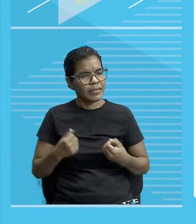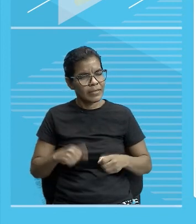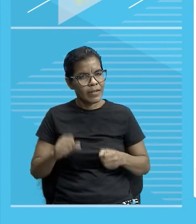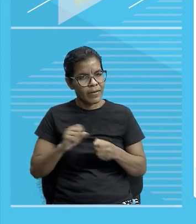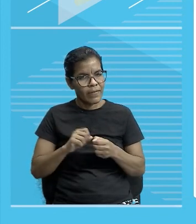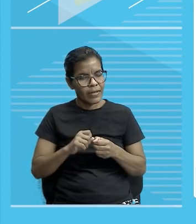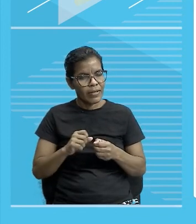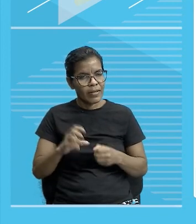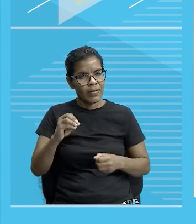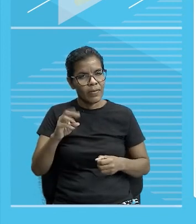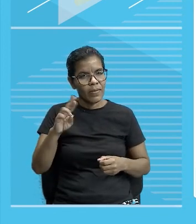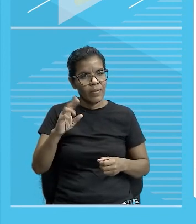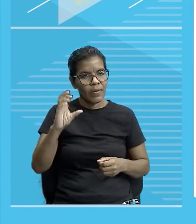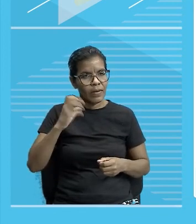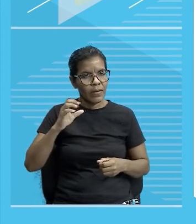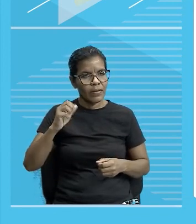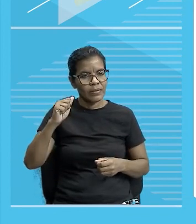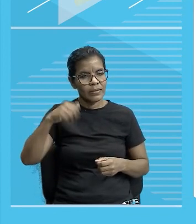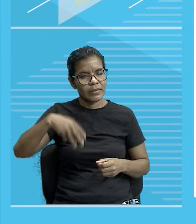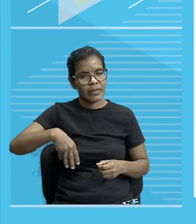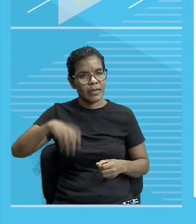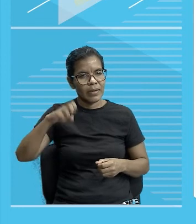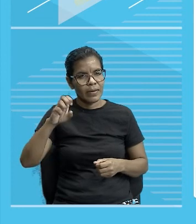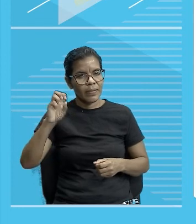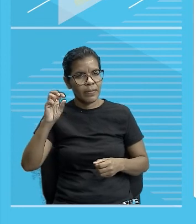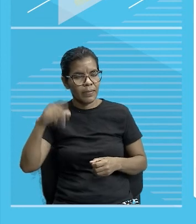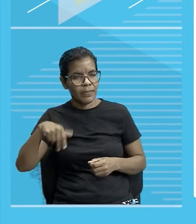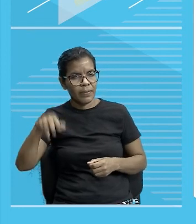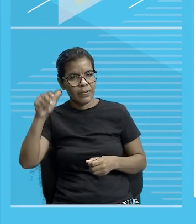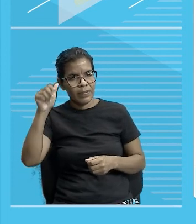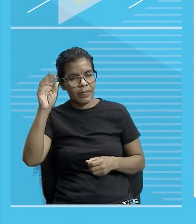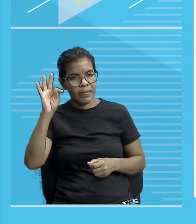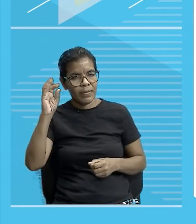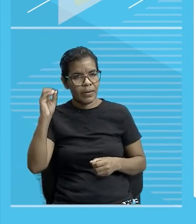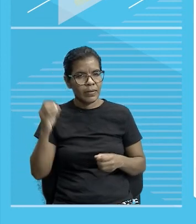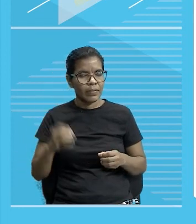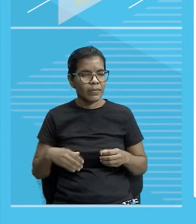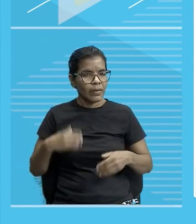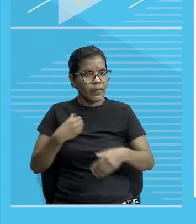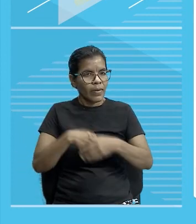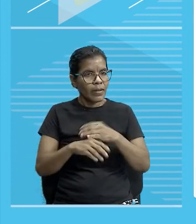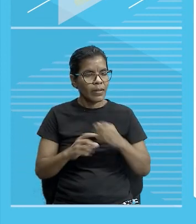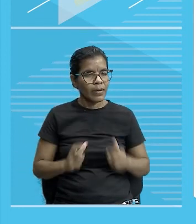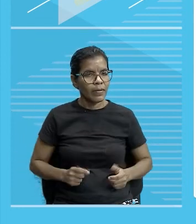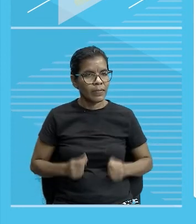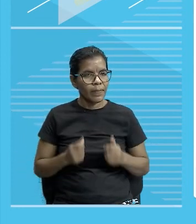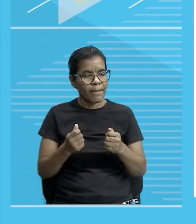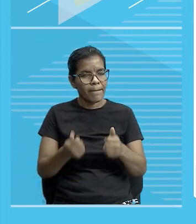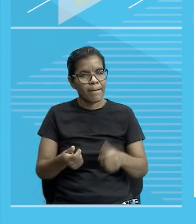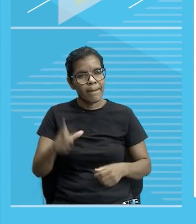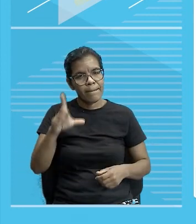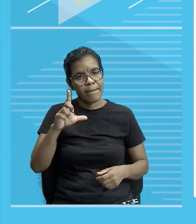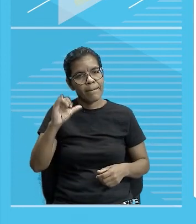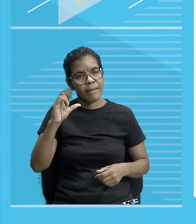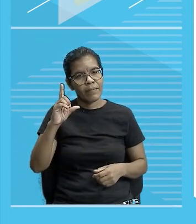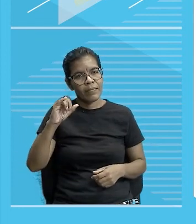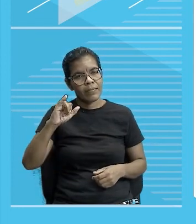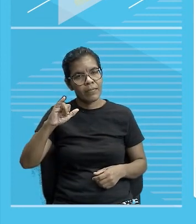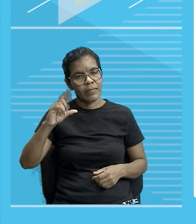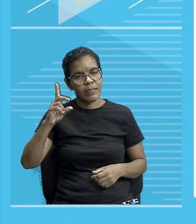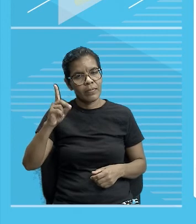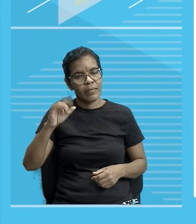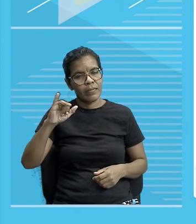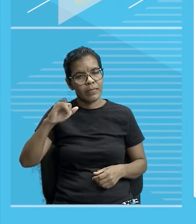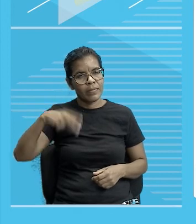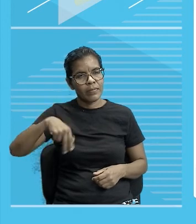o orçamento Então é isso a gente vai ter que guardar um dinheiro orçamento por exemplo a lidinalva ela quer